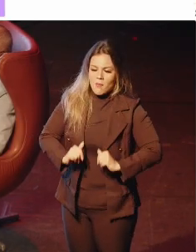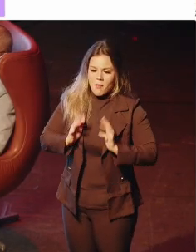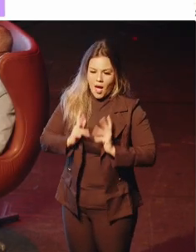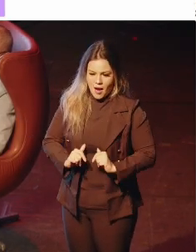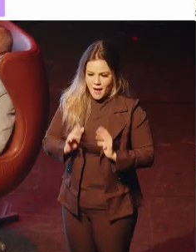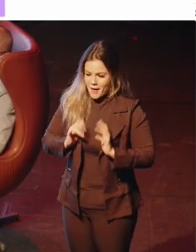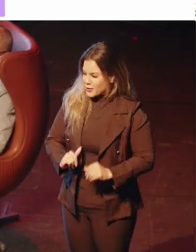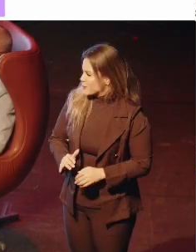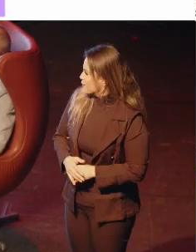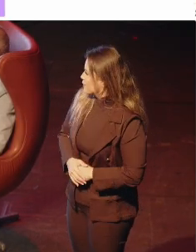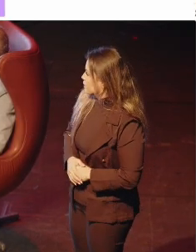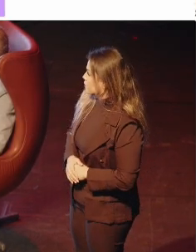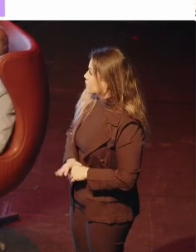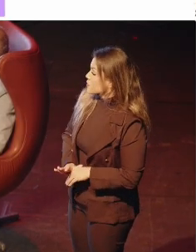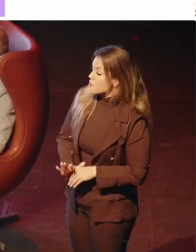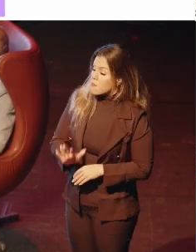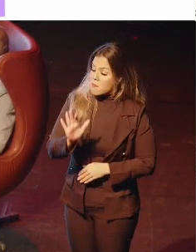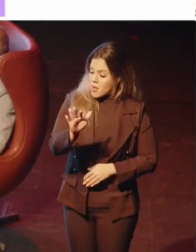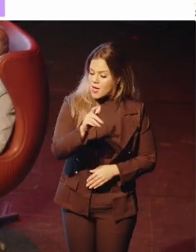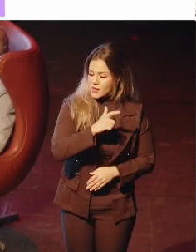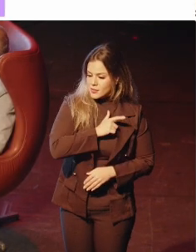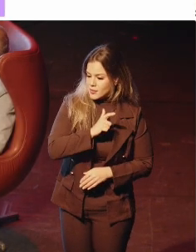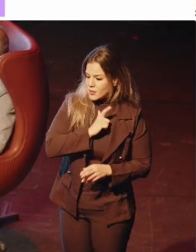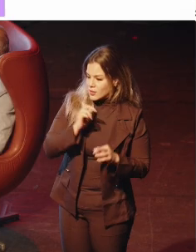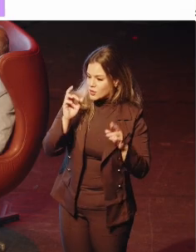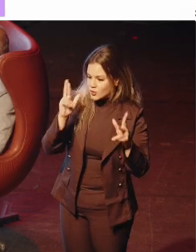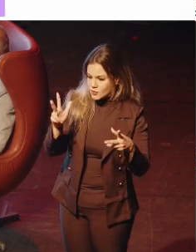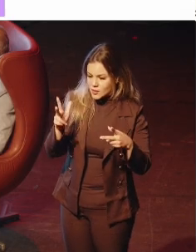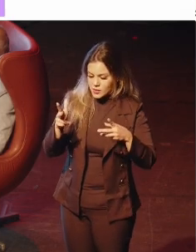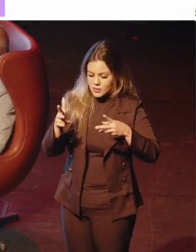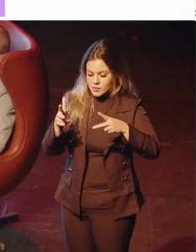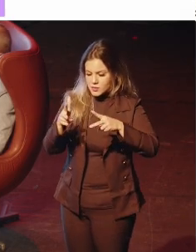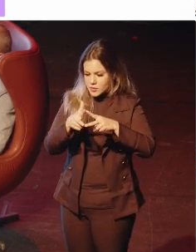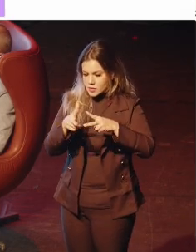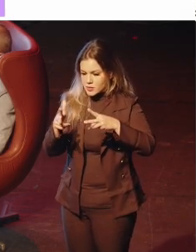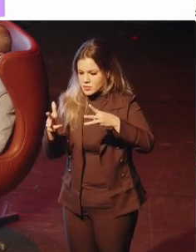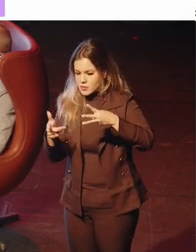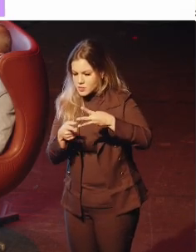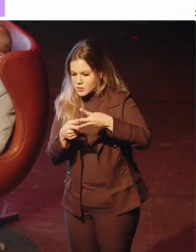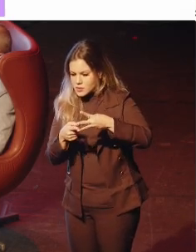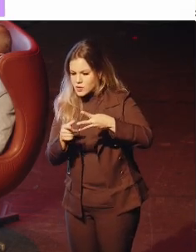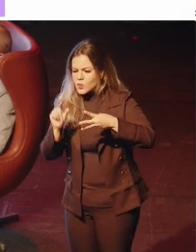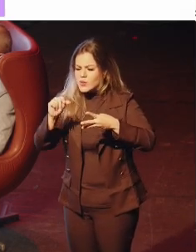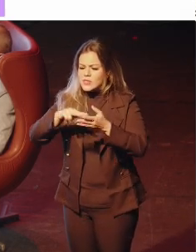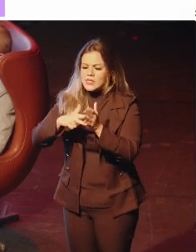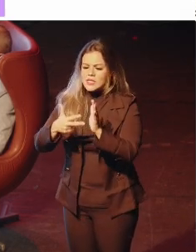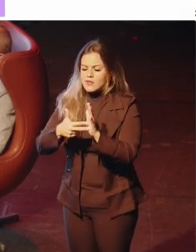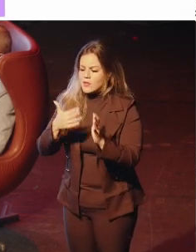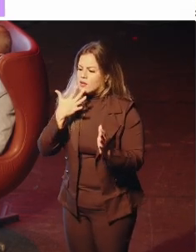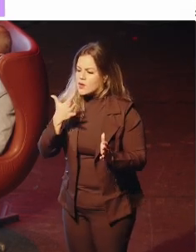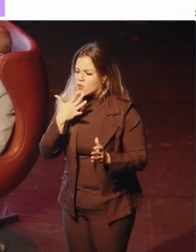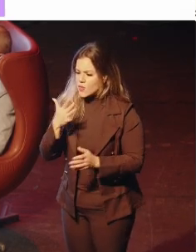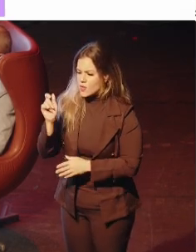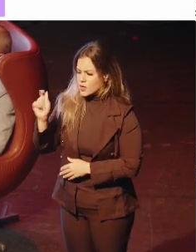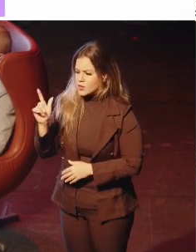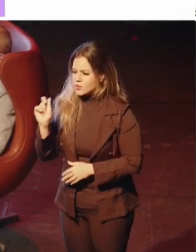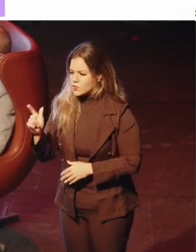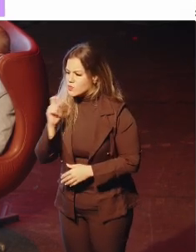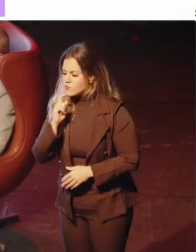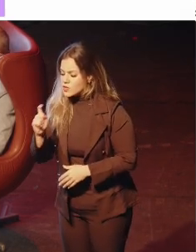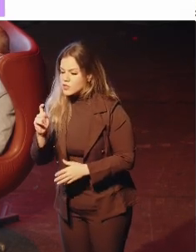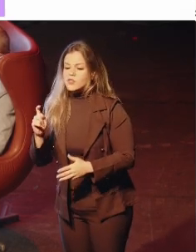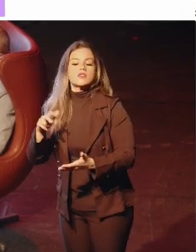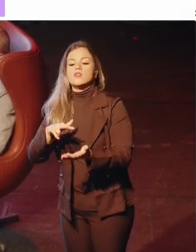uma certa diferença entre o verdinho, que ao longo do tempo